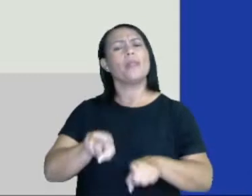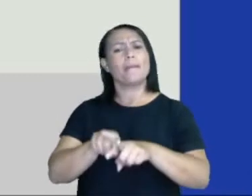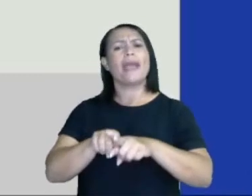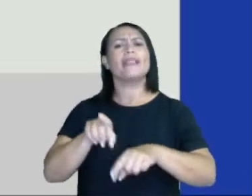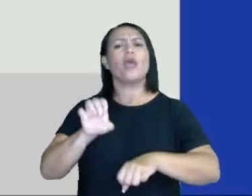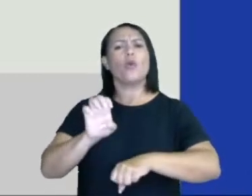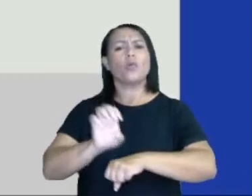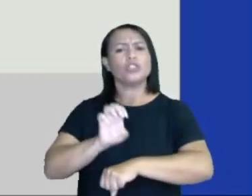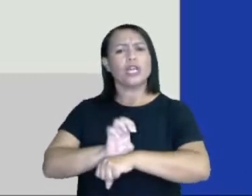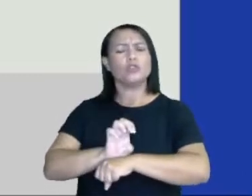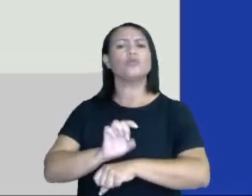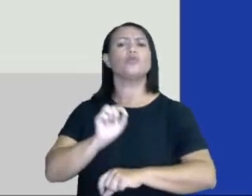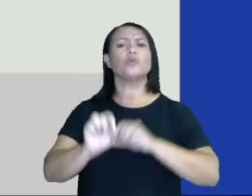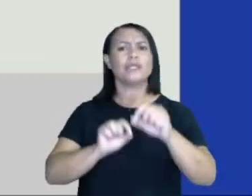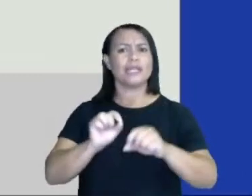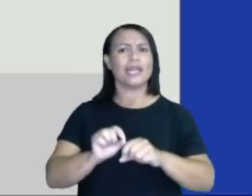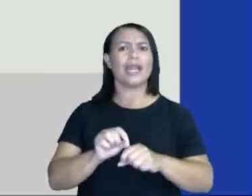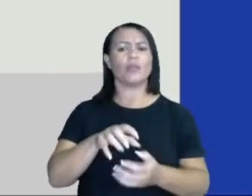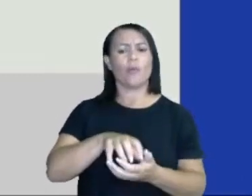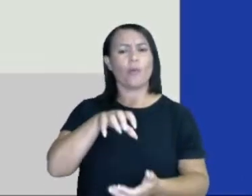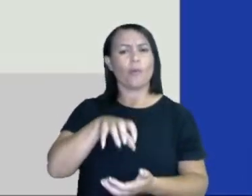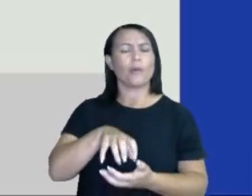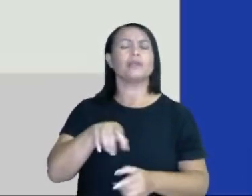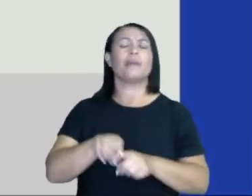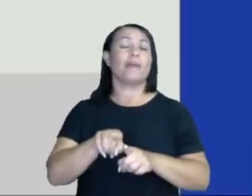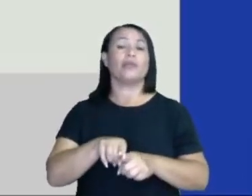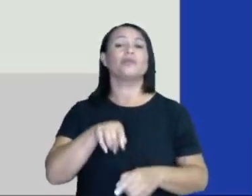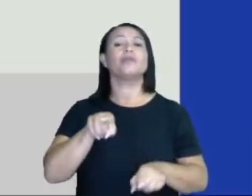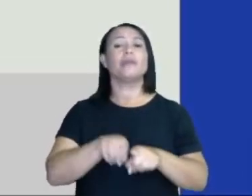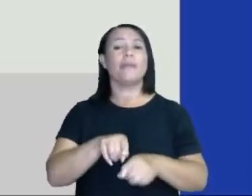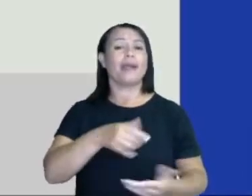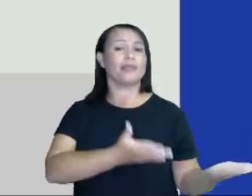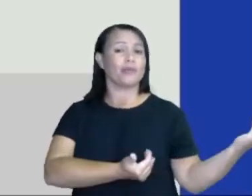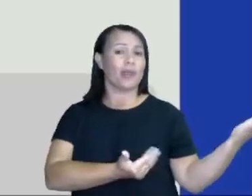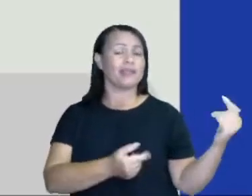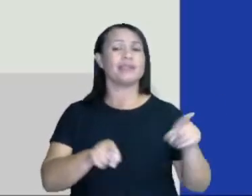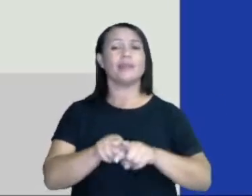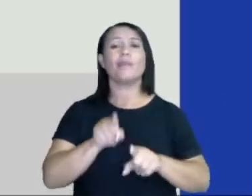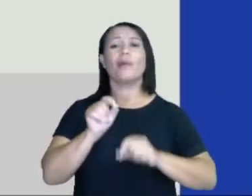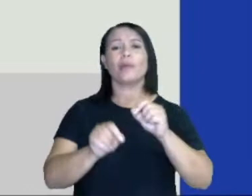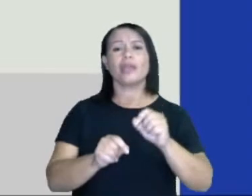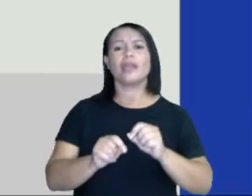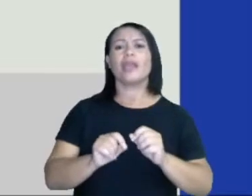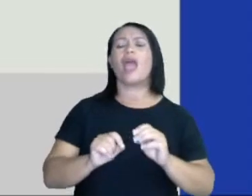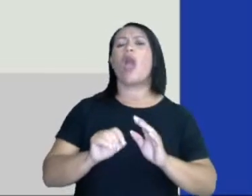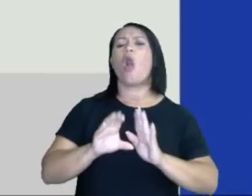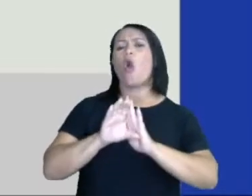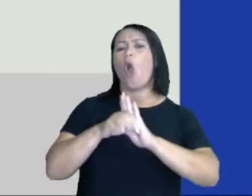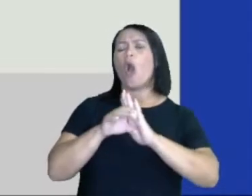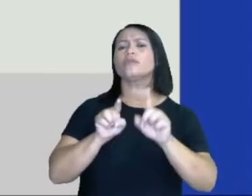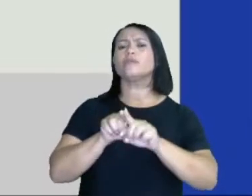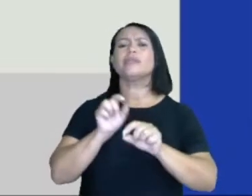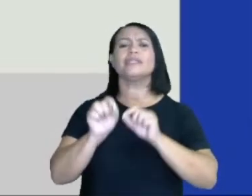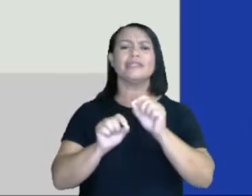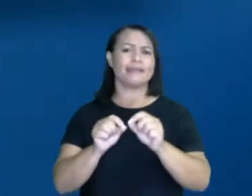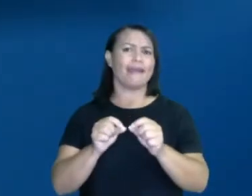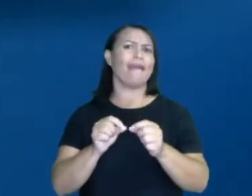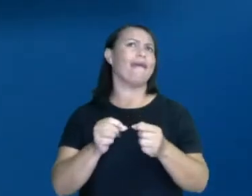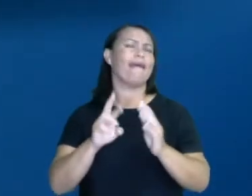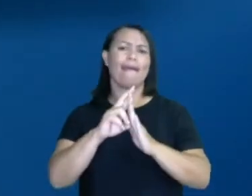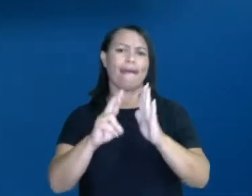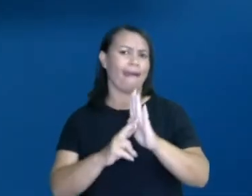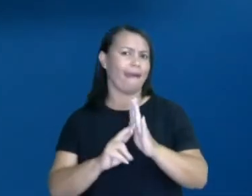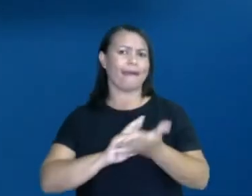do Adolescente, Estatuto do Idoso, Código, o Código do Consumidor, regimentos, regulamentos,